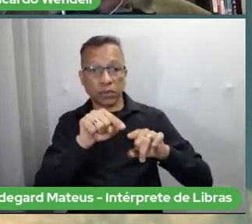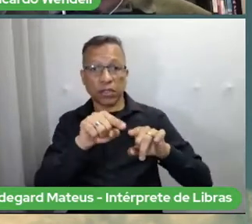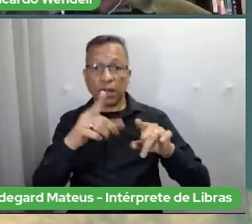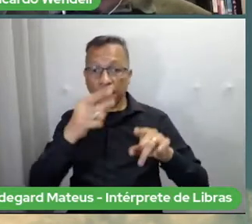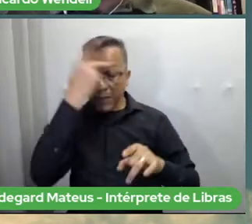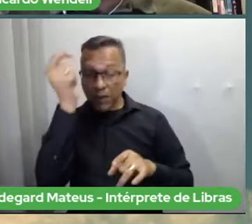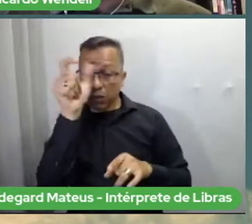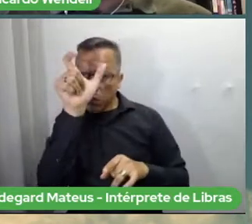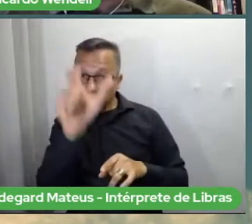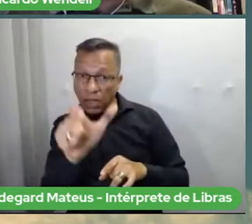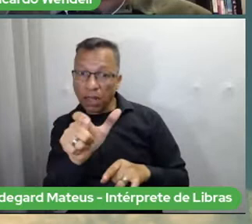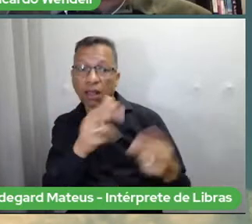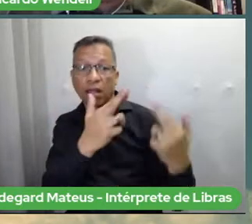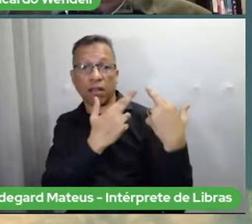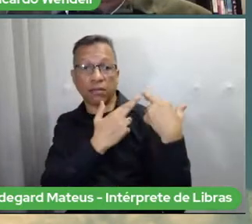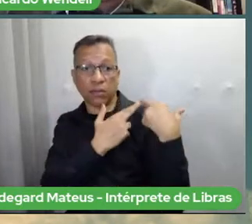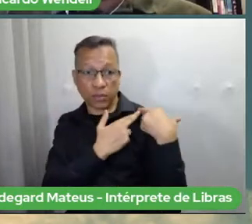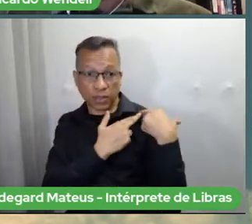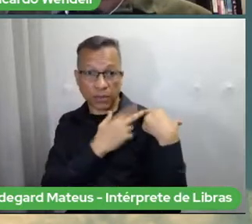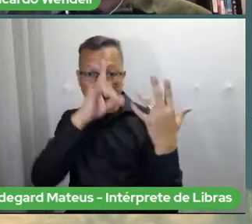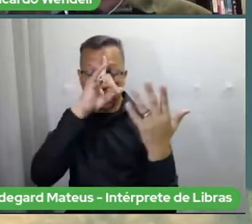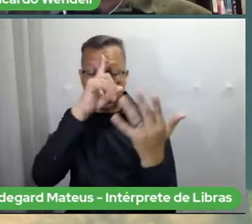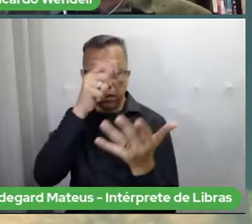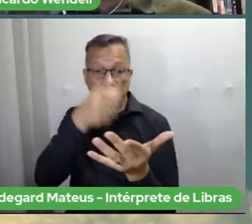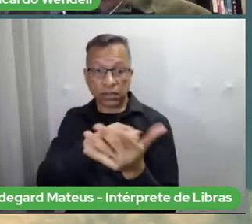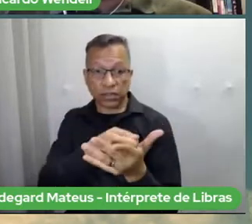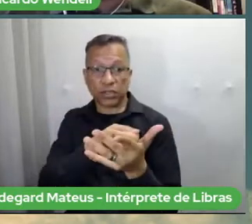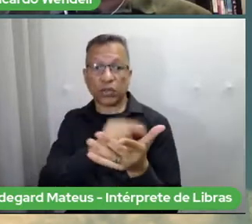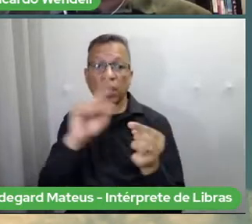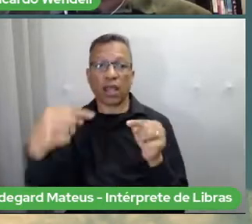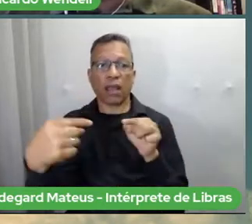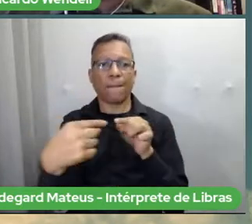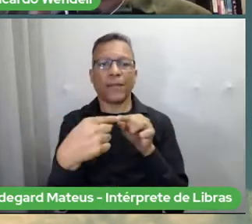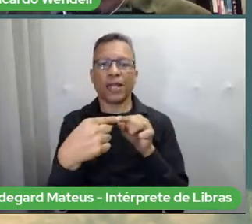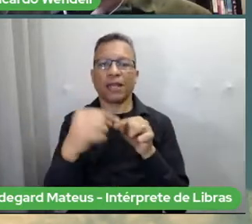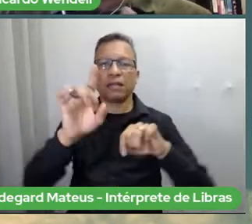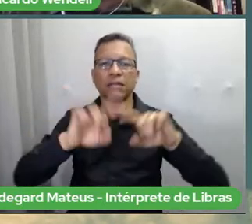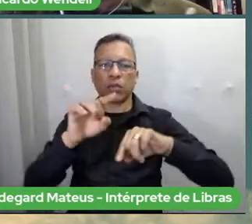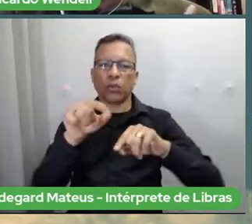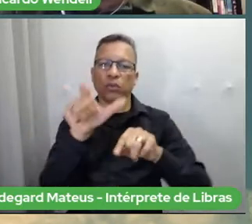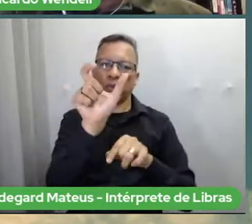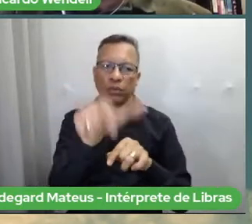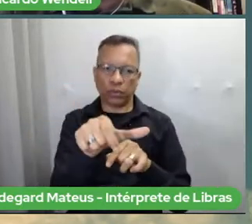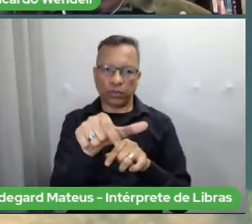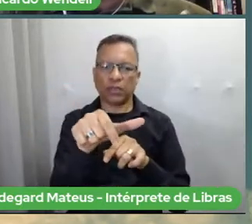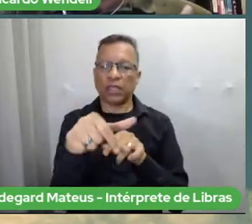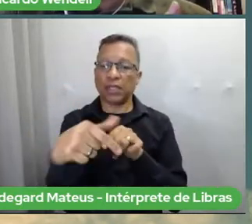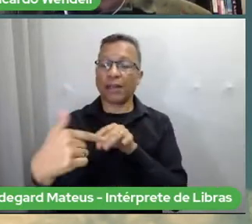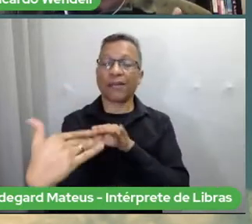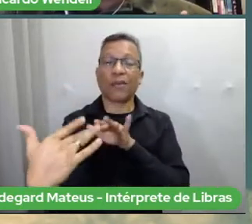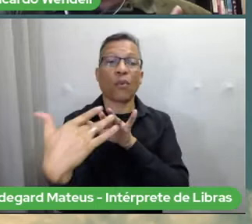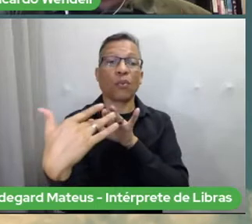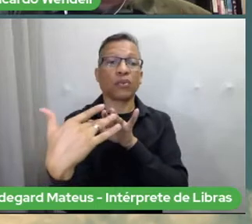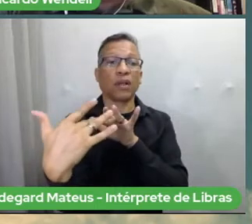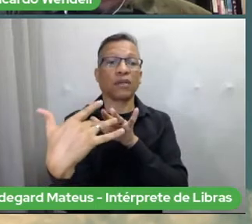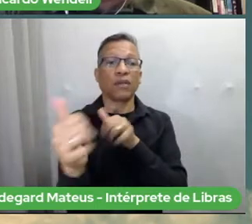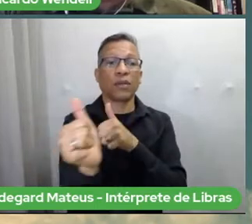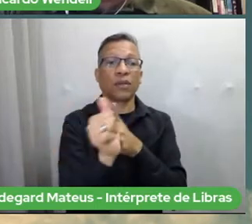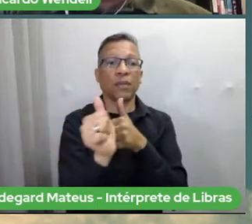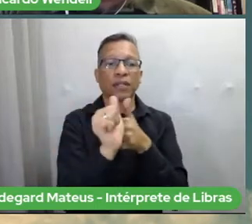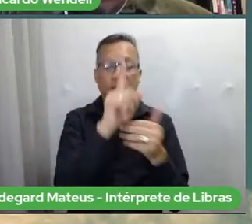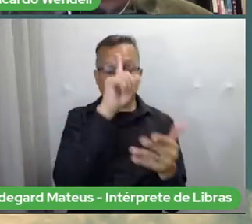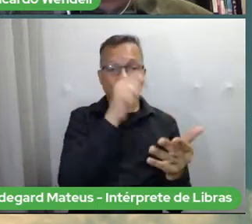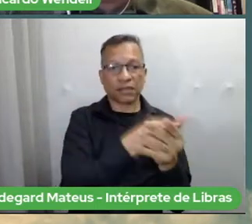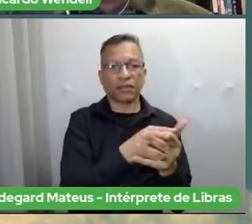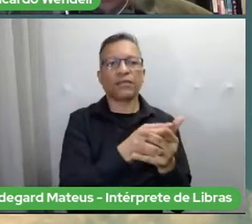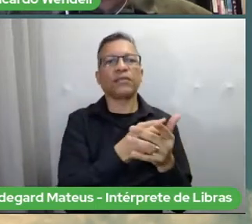ser responsável por tomar as decisões relacionadas ao ciclo de vida desse produto, conectada muito próxima às decisões de negócio daquele